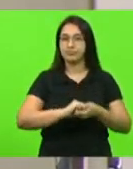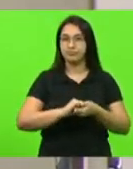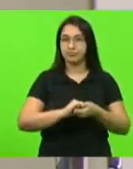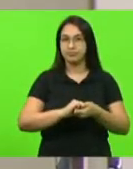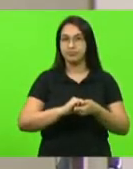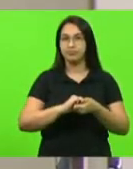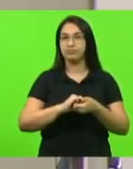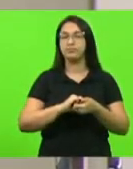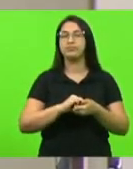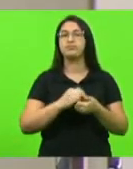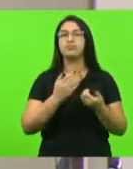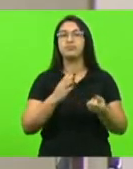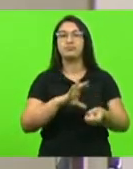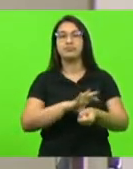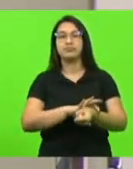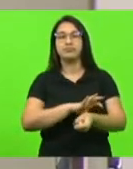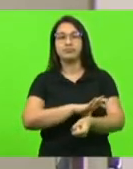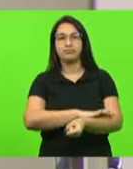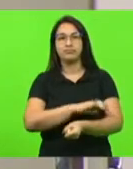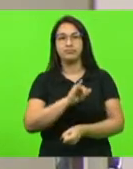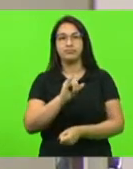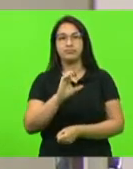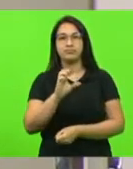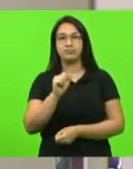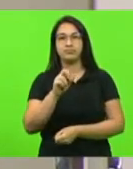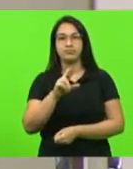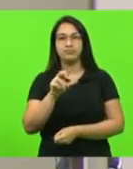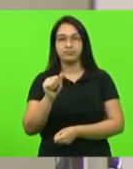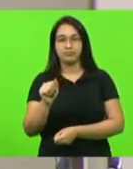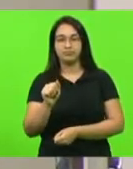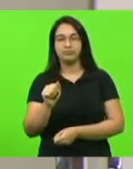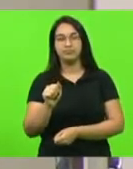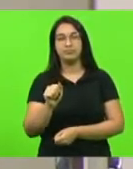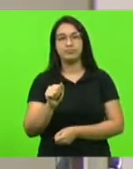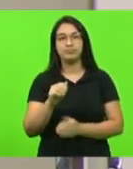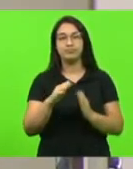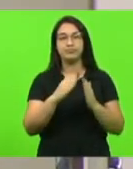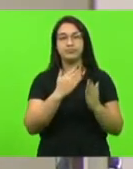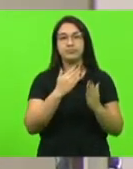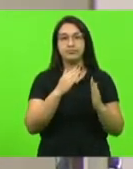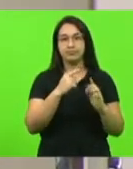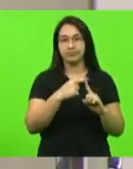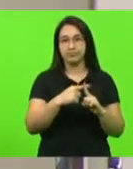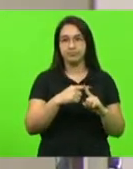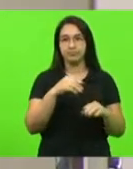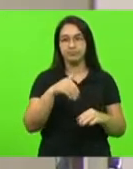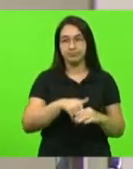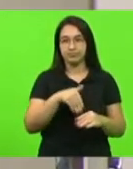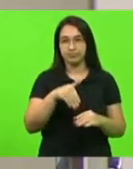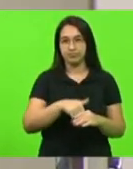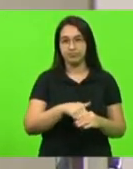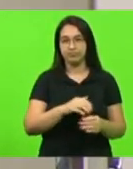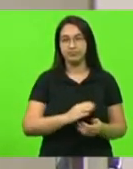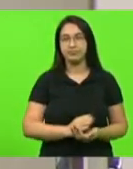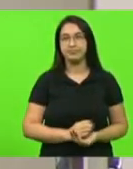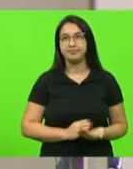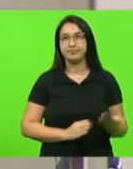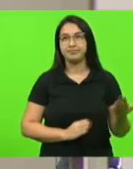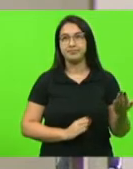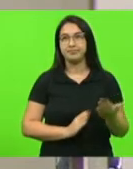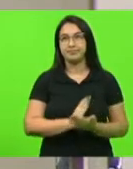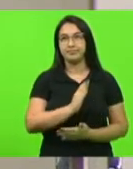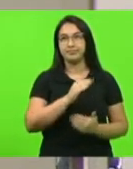de Deus de Isara pela passagem dos seus 40 anos em discussão não havendo quem queira discutir em votação deputados que aprovam permaneçam como se encontra